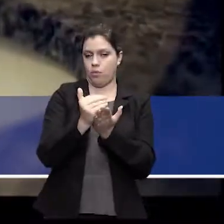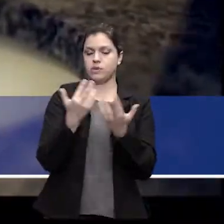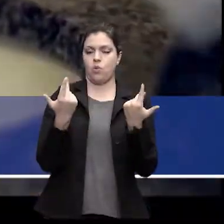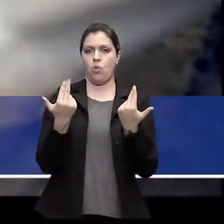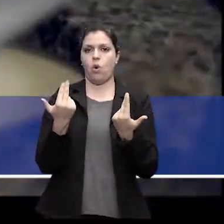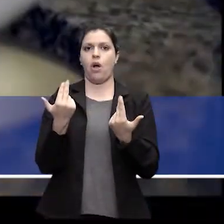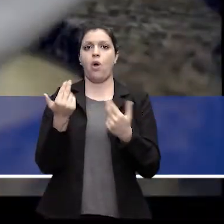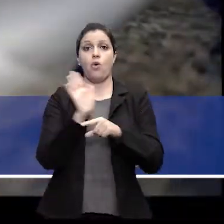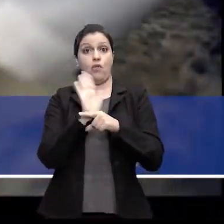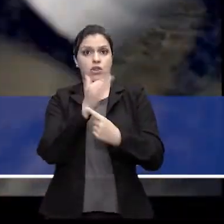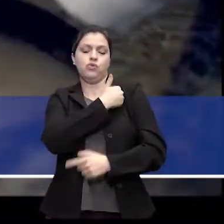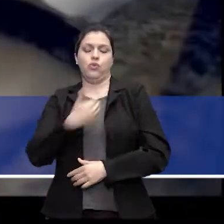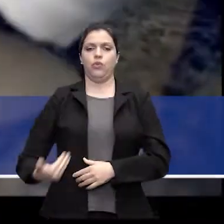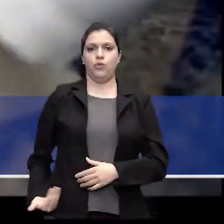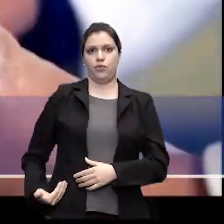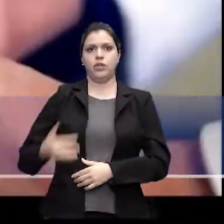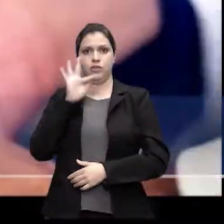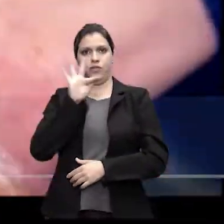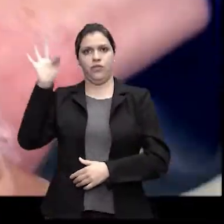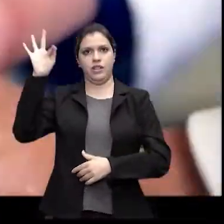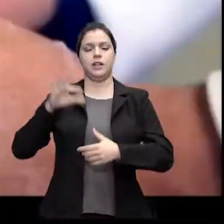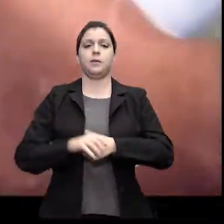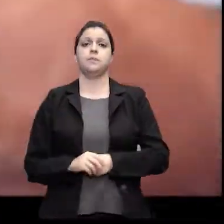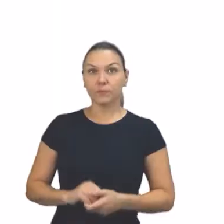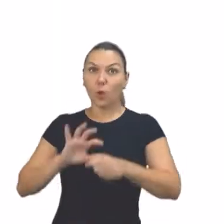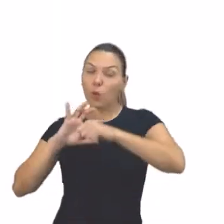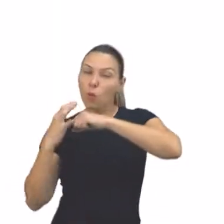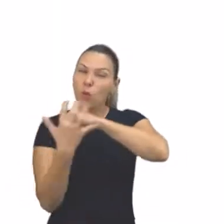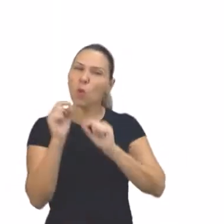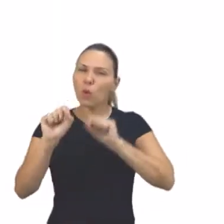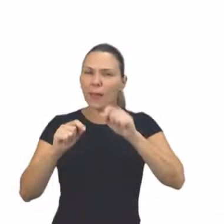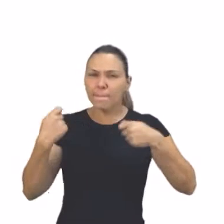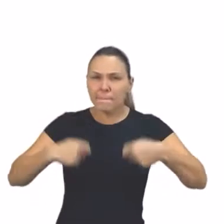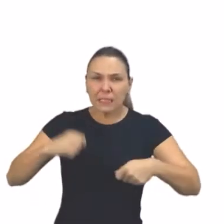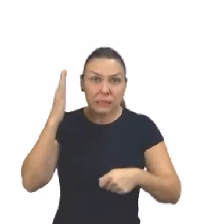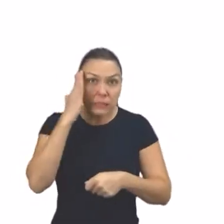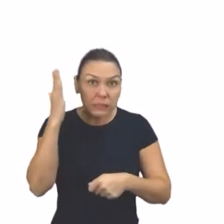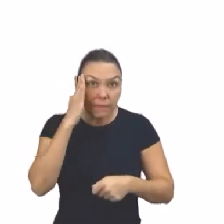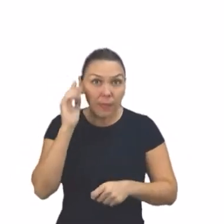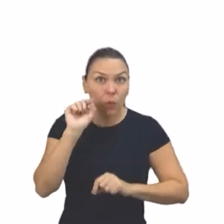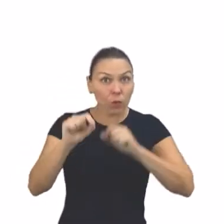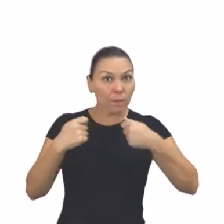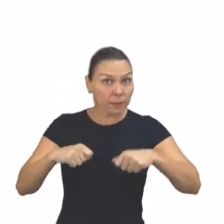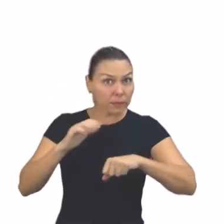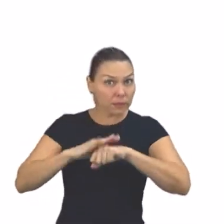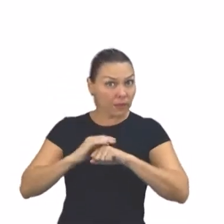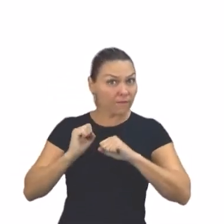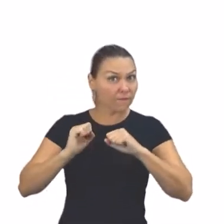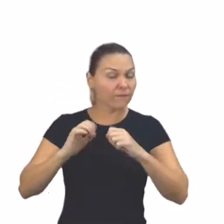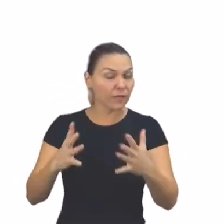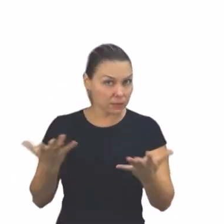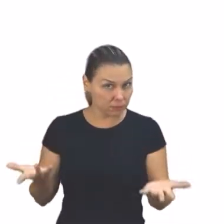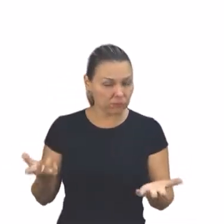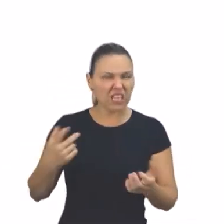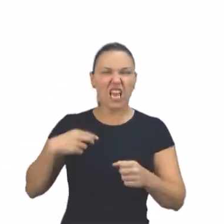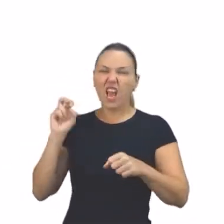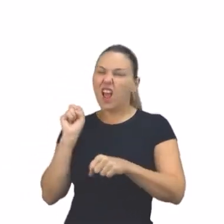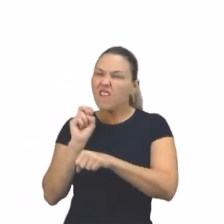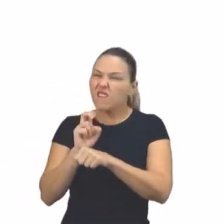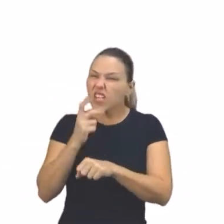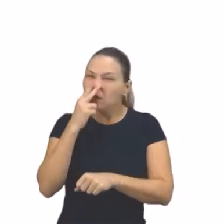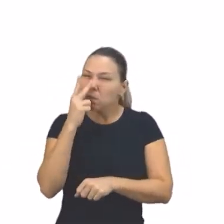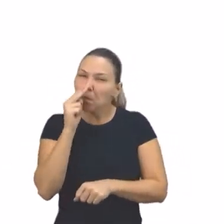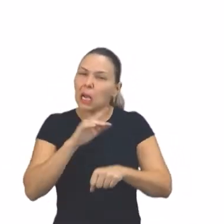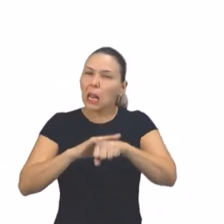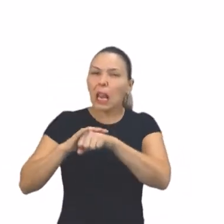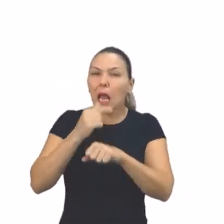desde fevereiro, como nesse vídeo divulgado pelo governo federal. Coronavírus. O que você precisa saber e fazer. O coronavírus é um vírus